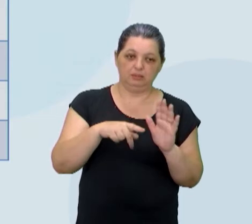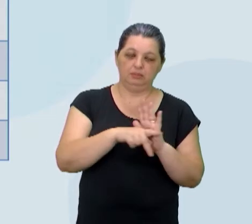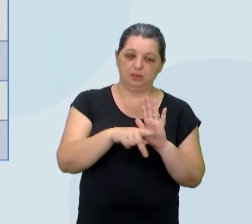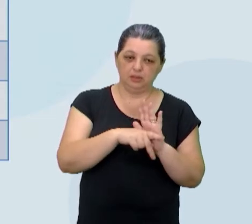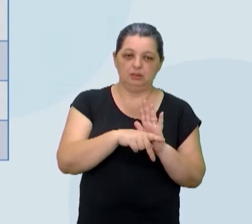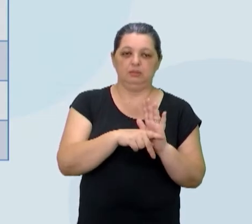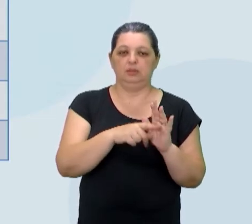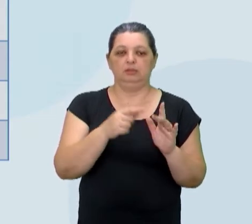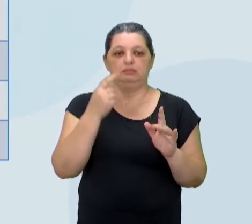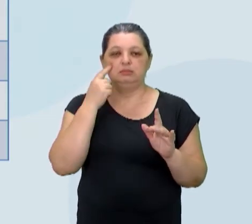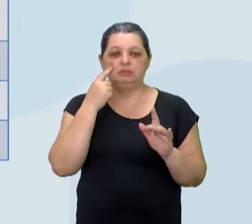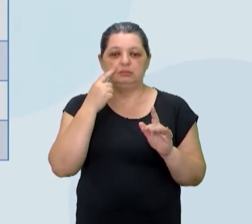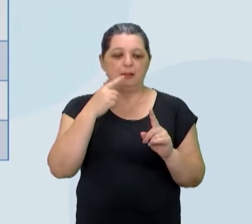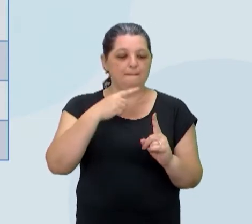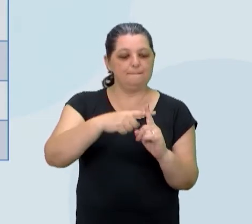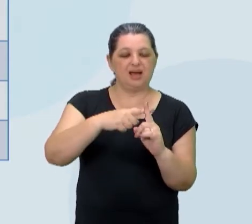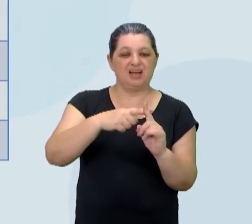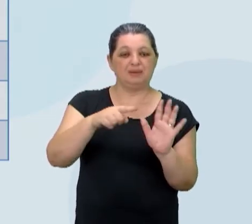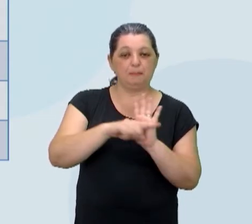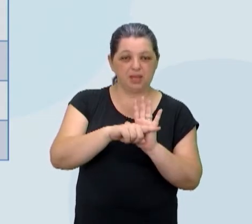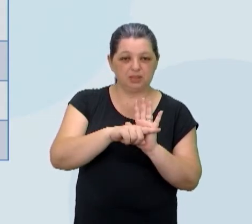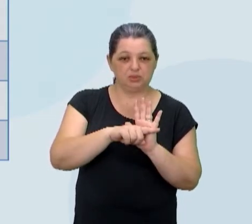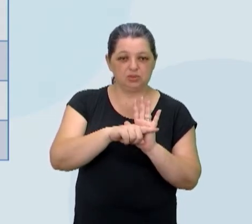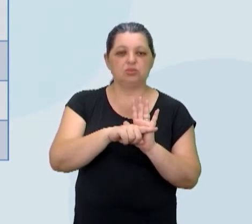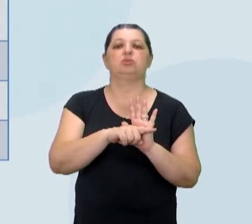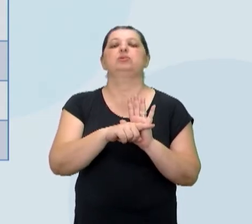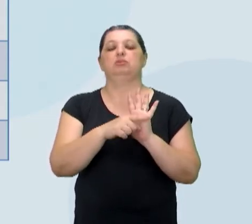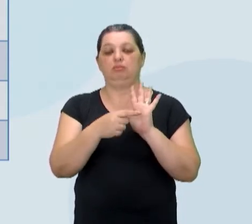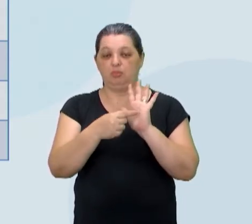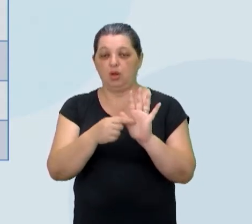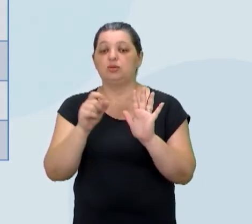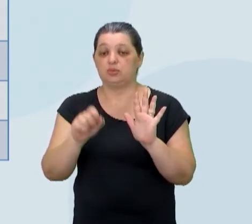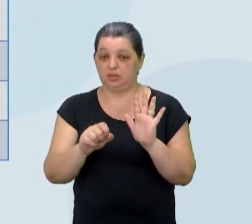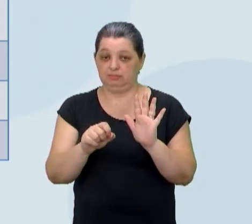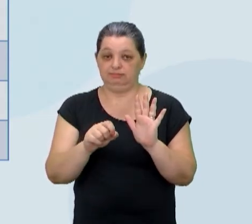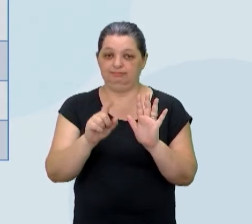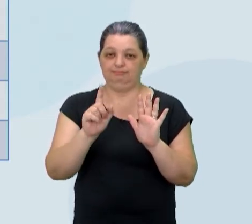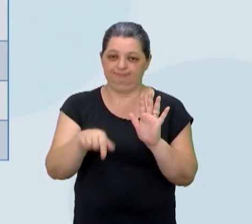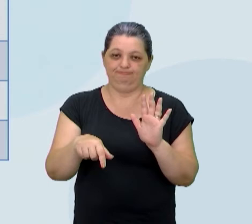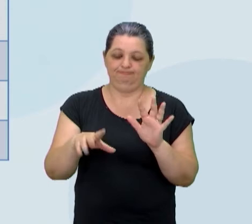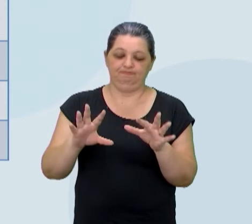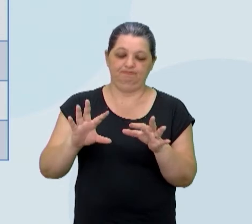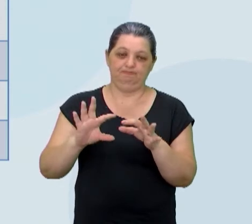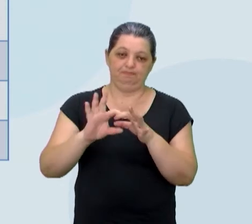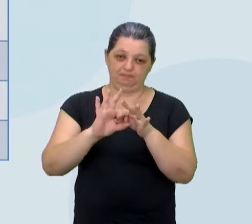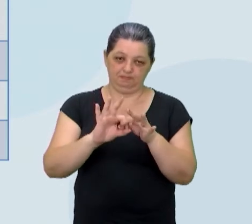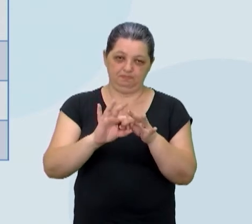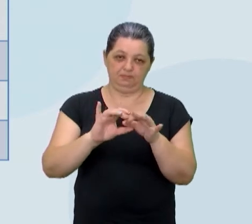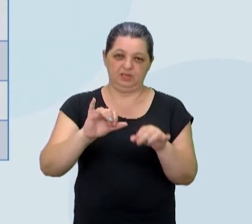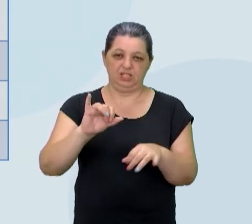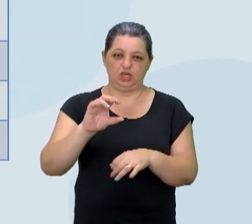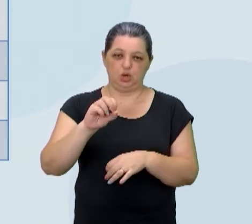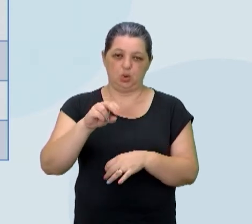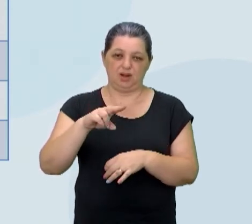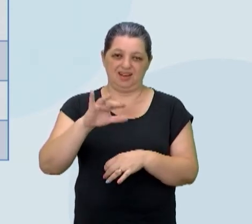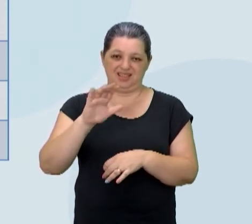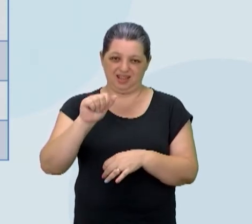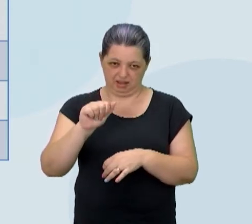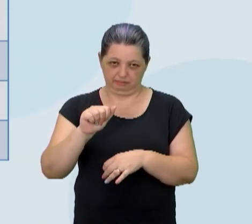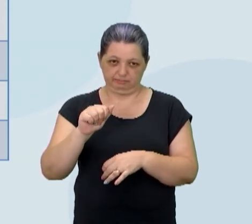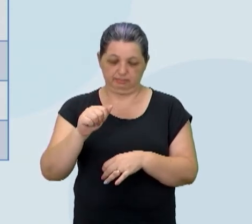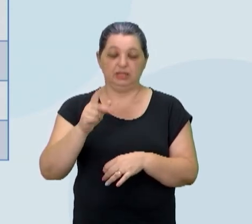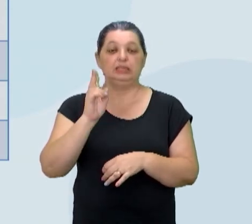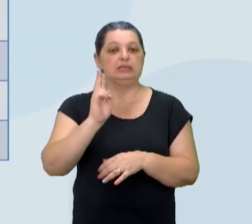mas tiver esse sinalzinho de mais e menos, daí eu passo a falar de uma ligação iônica. Sempre que eu